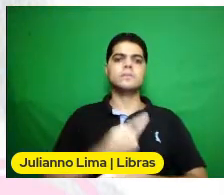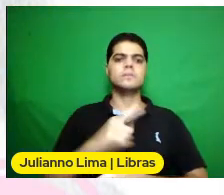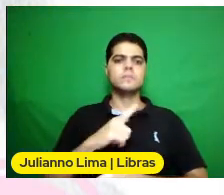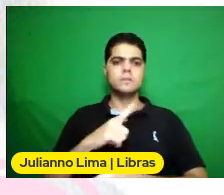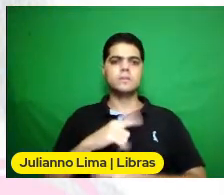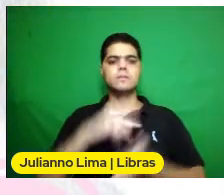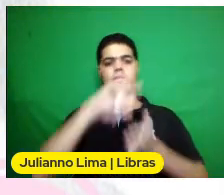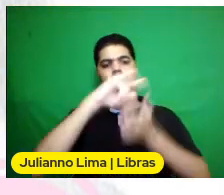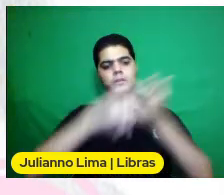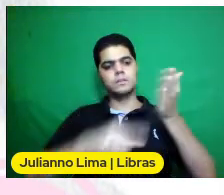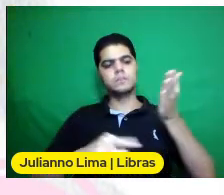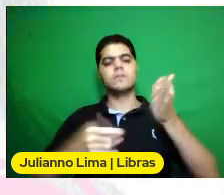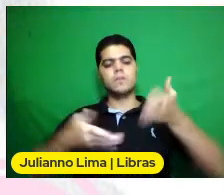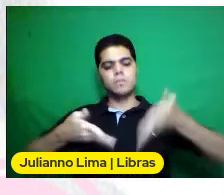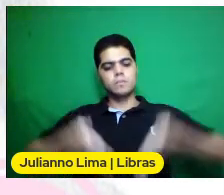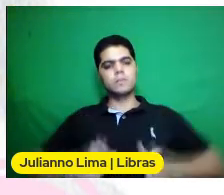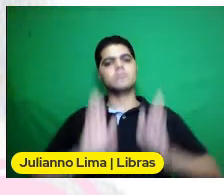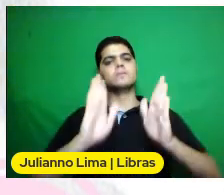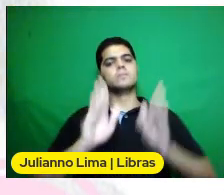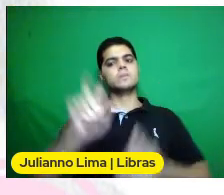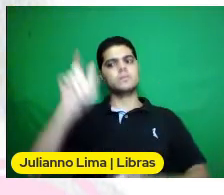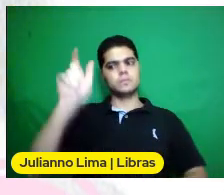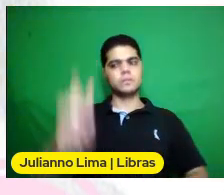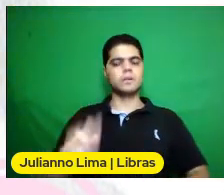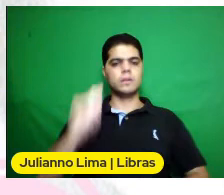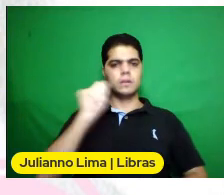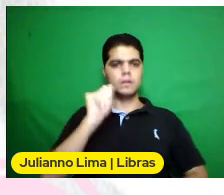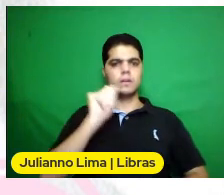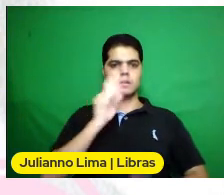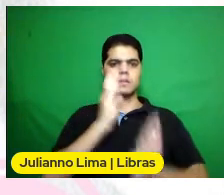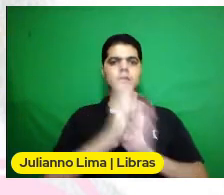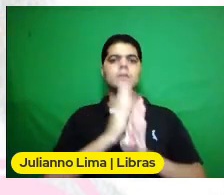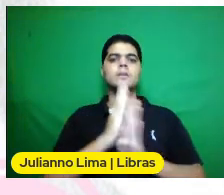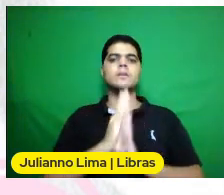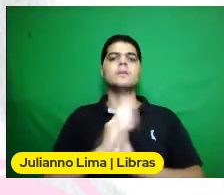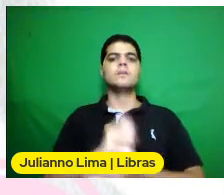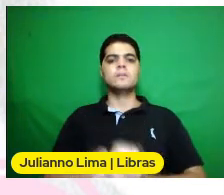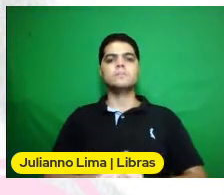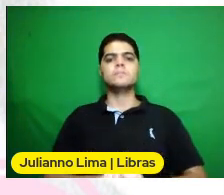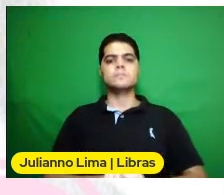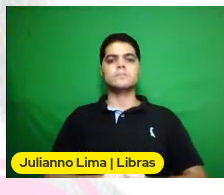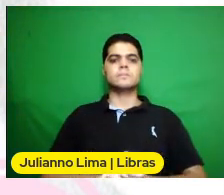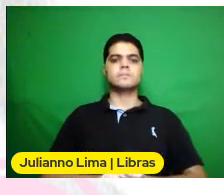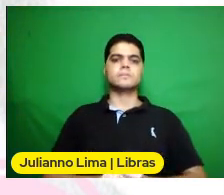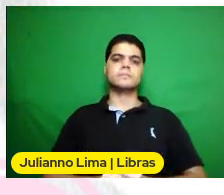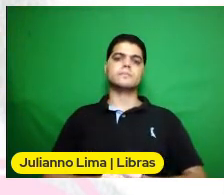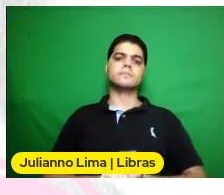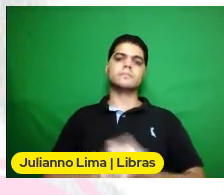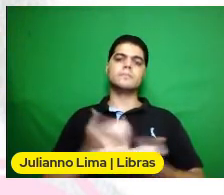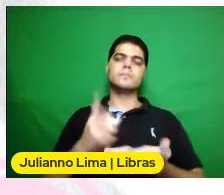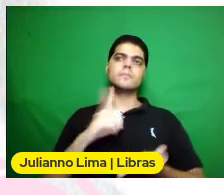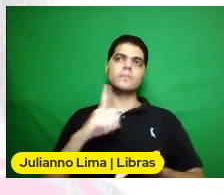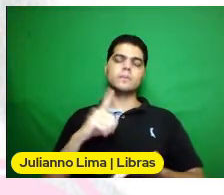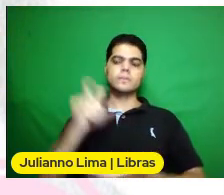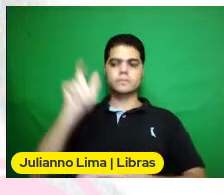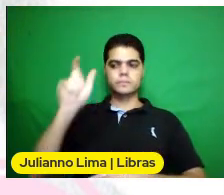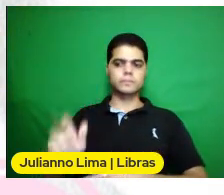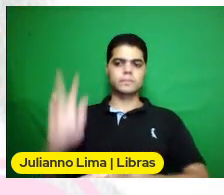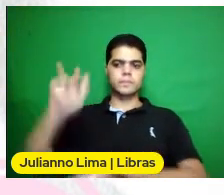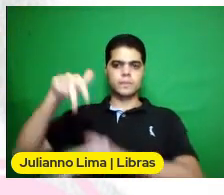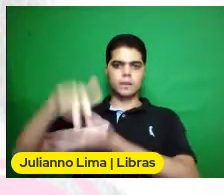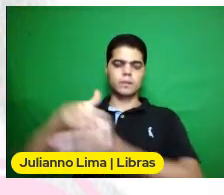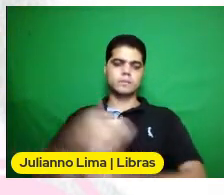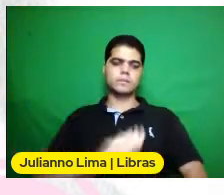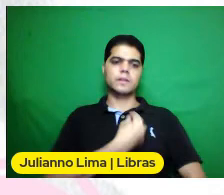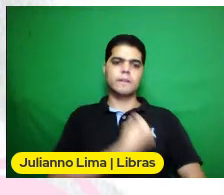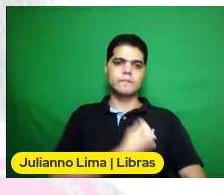de nascimento, a gente chegou a achar. Então, assim, muito da vida dela,